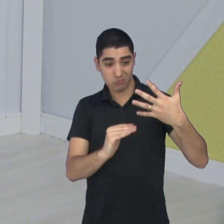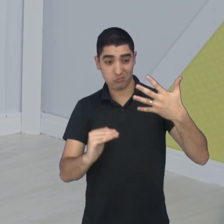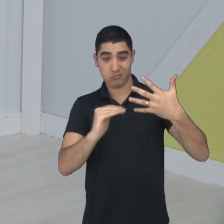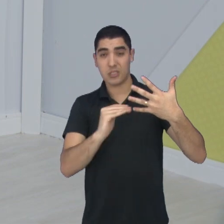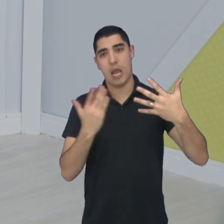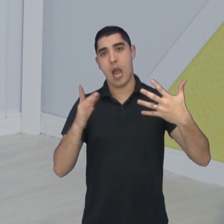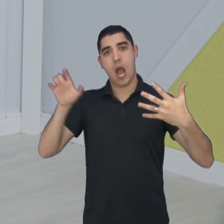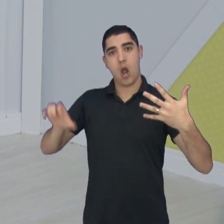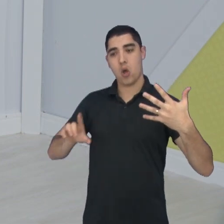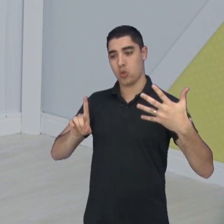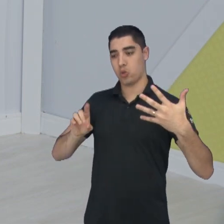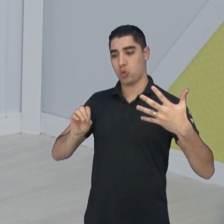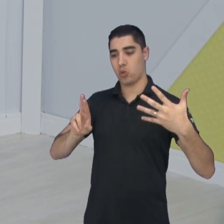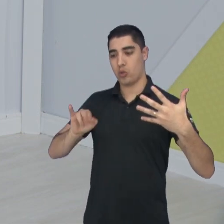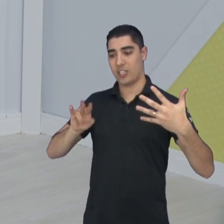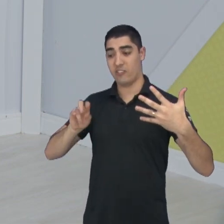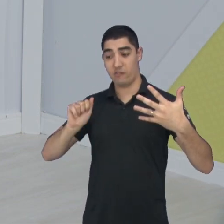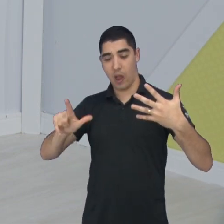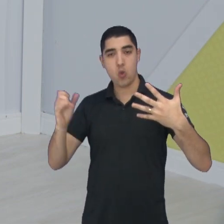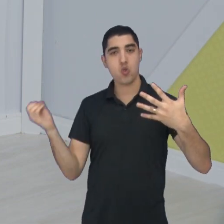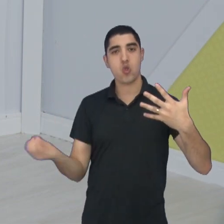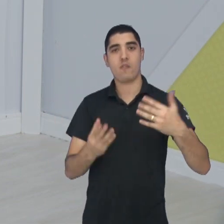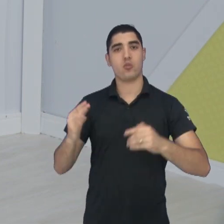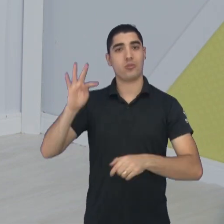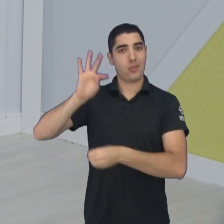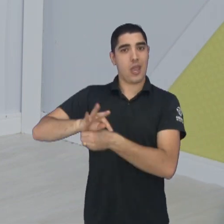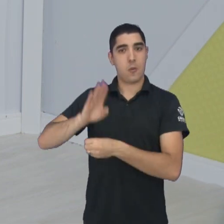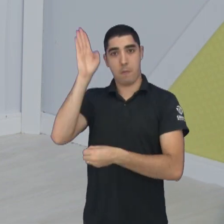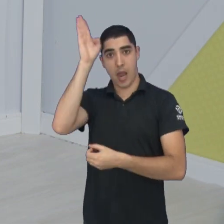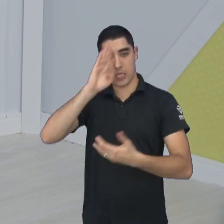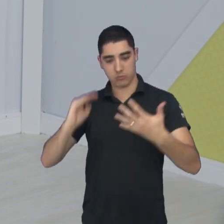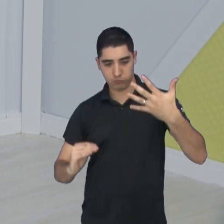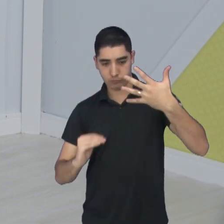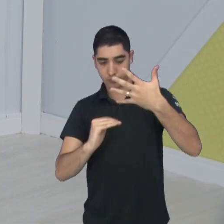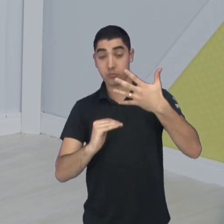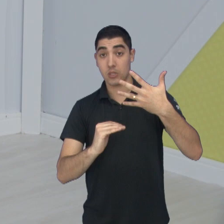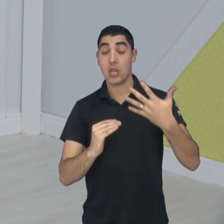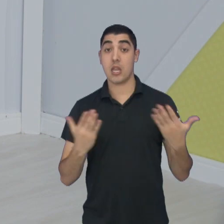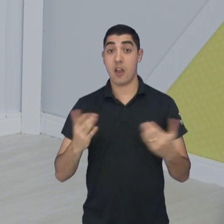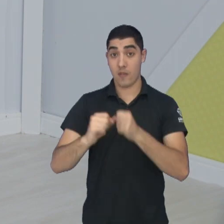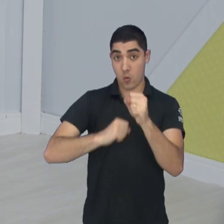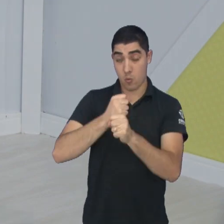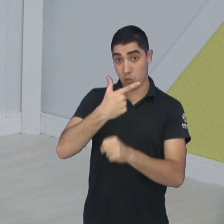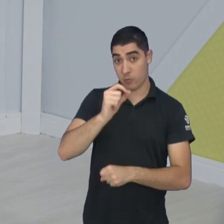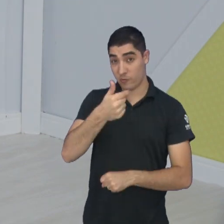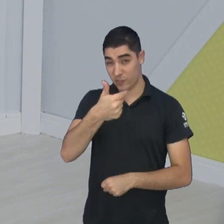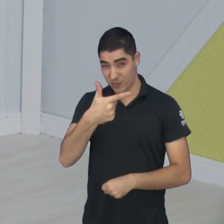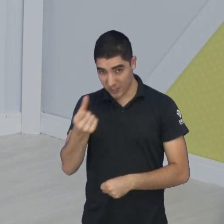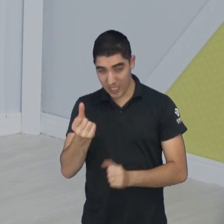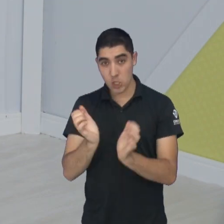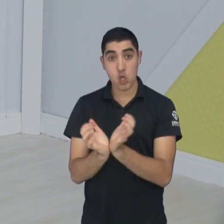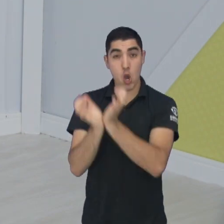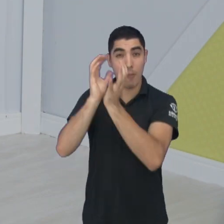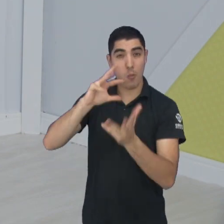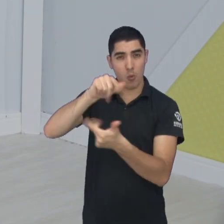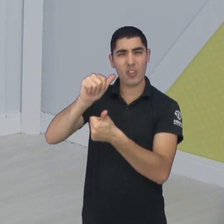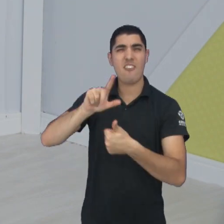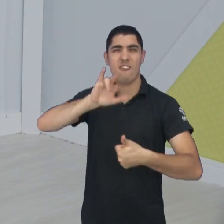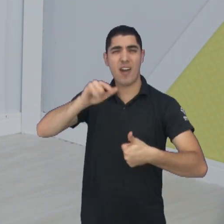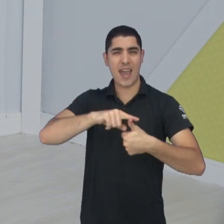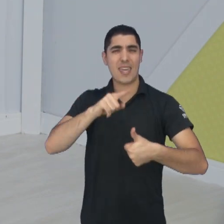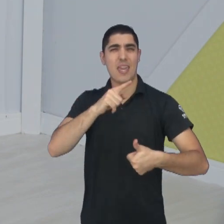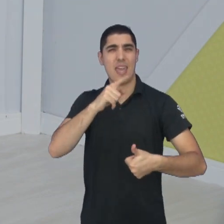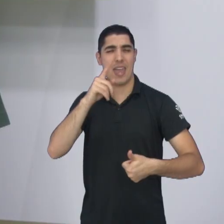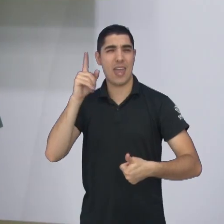seleção brasileira para a disputa das eliminatórias, visando obviamente a Copa de 2026, que será nos Estados Unidos, no México e no Canadá. Uma